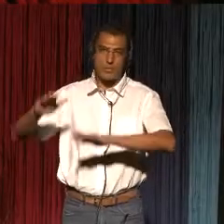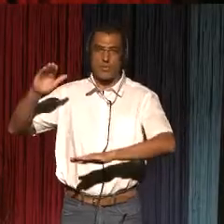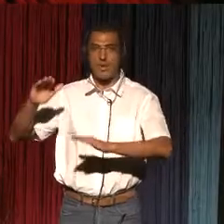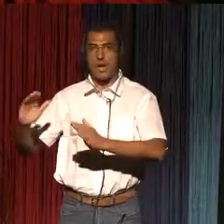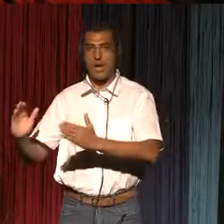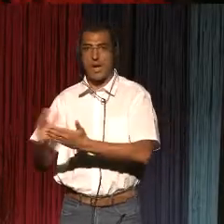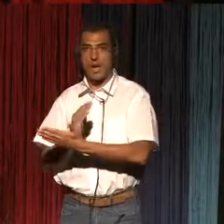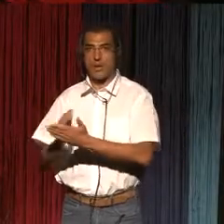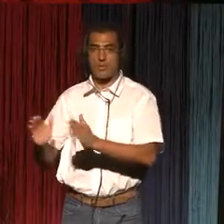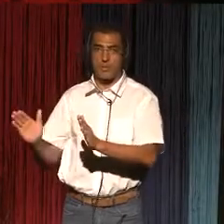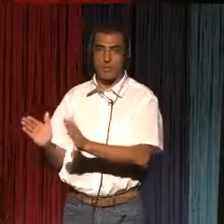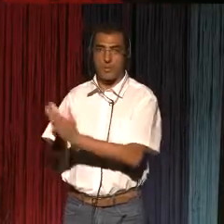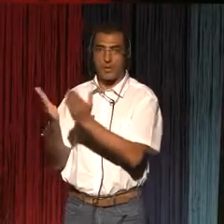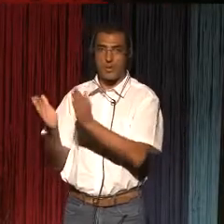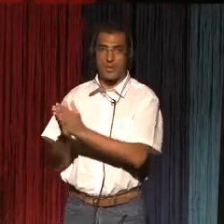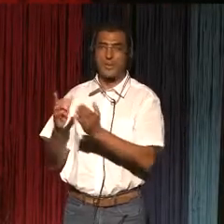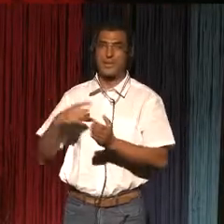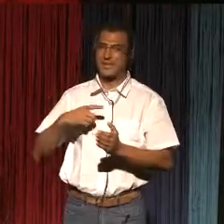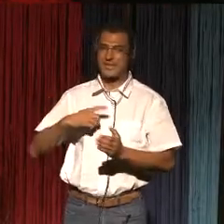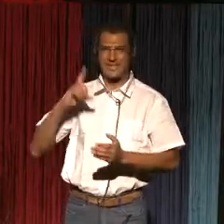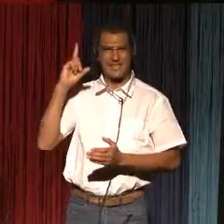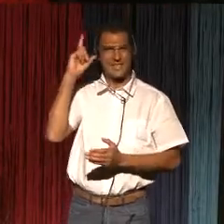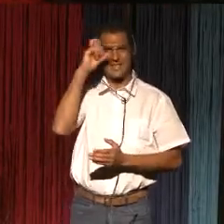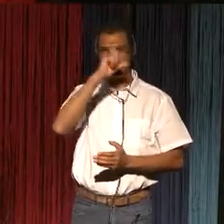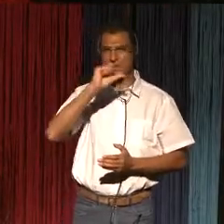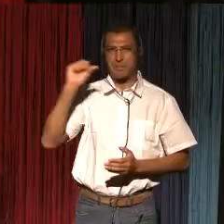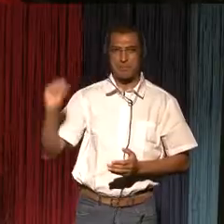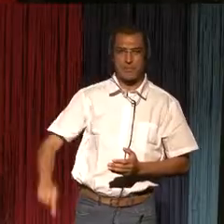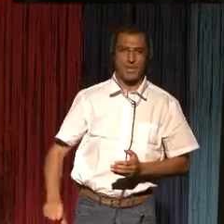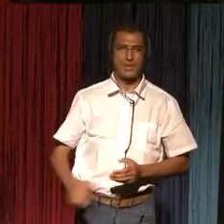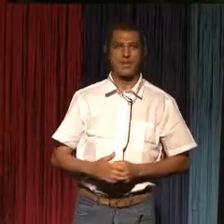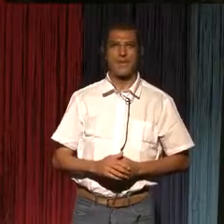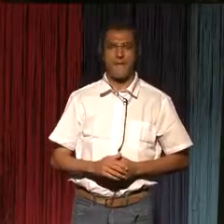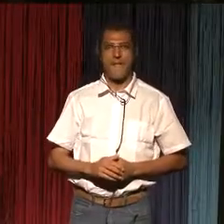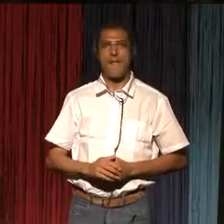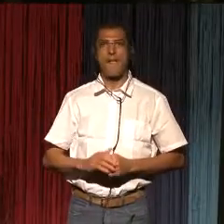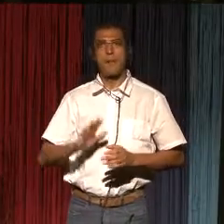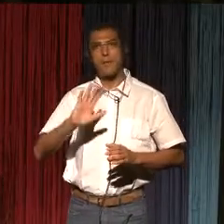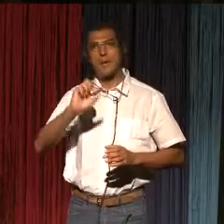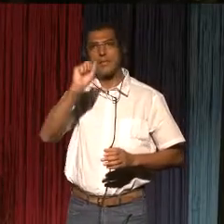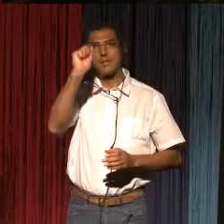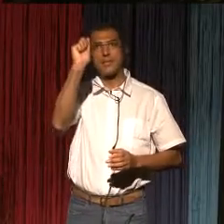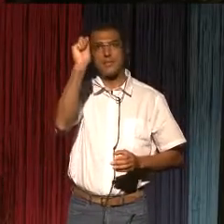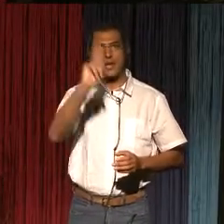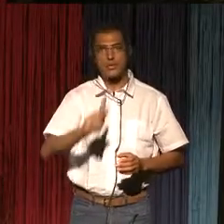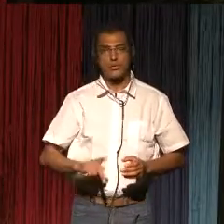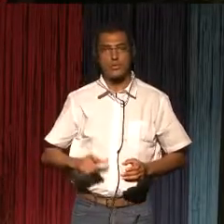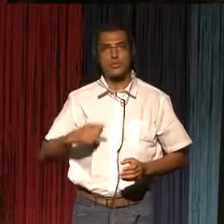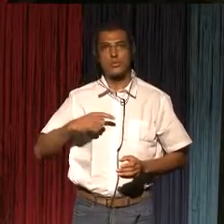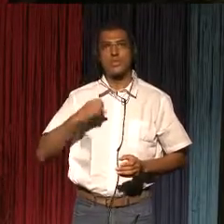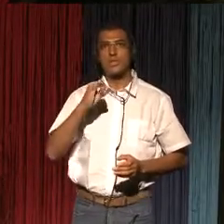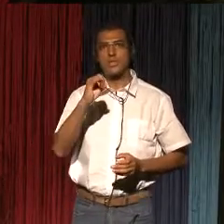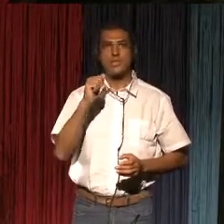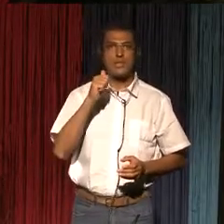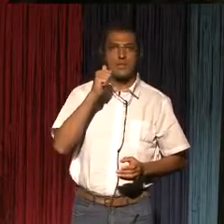privilegiadas, eles têm mais problemas comportamentais. Mas em azul, aquelas crianças que tinham mães